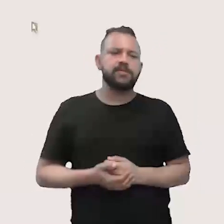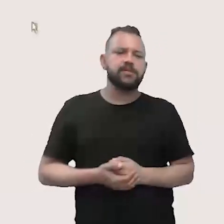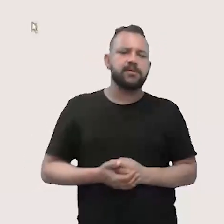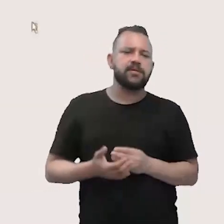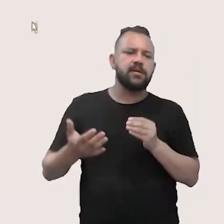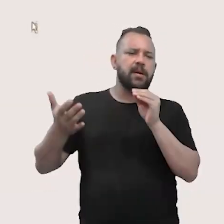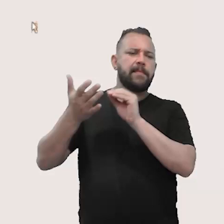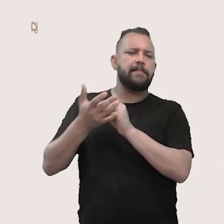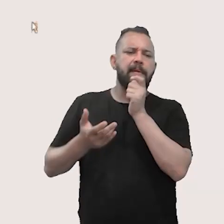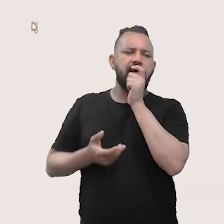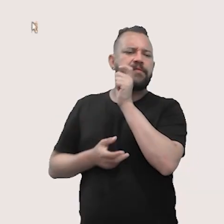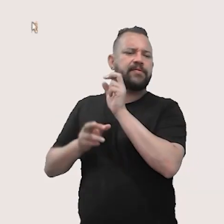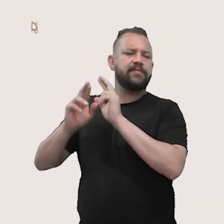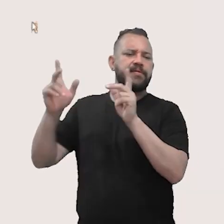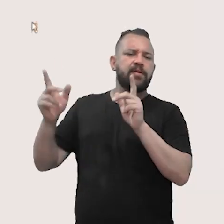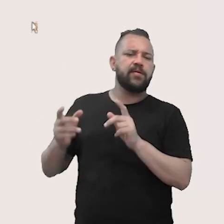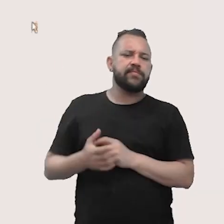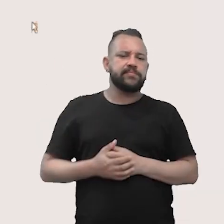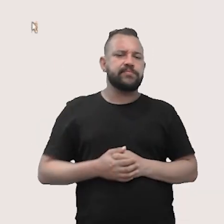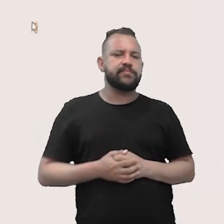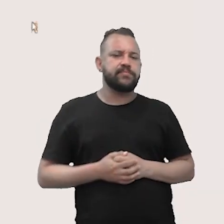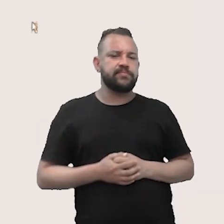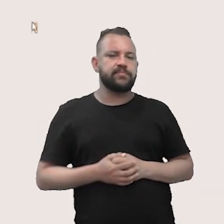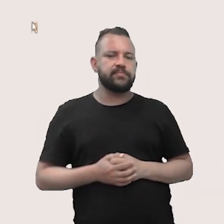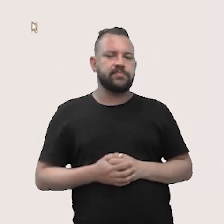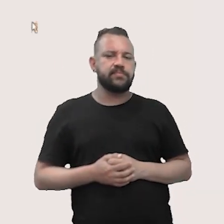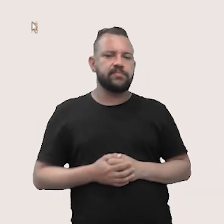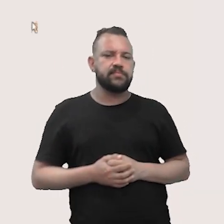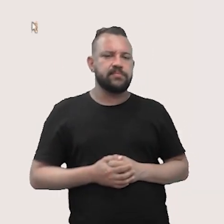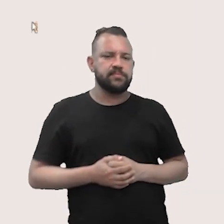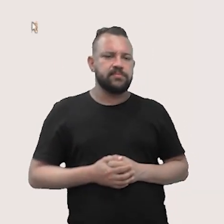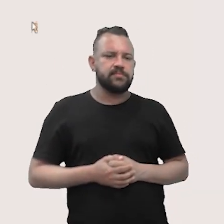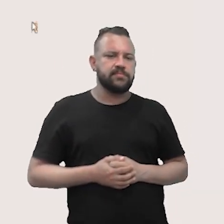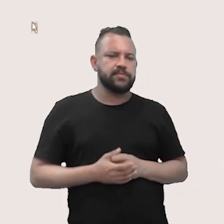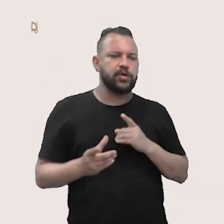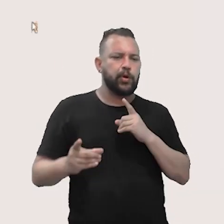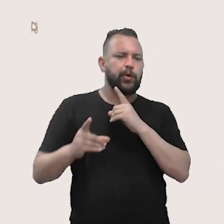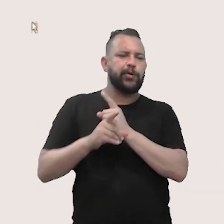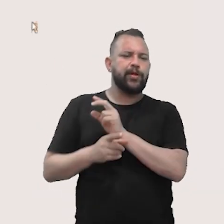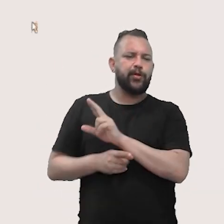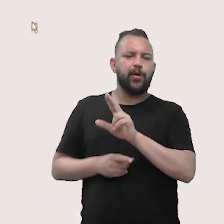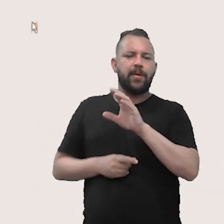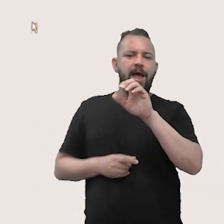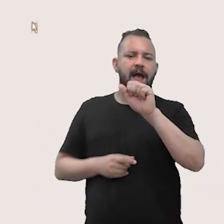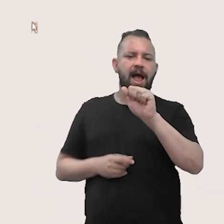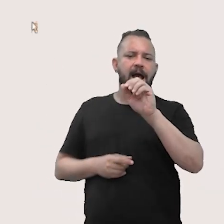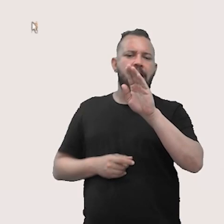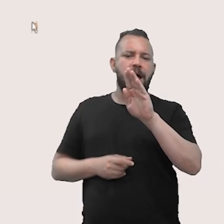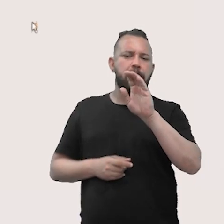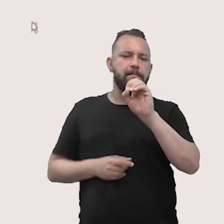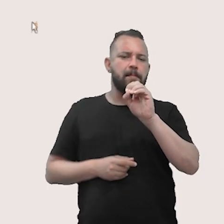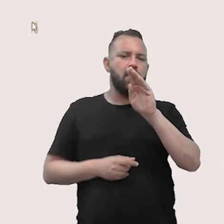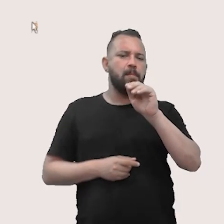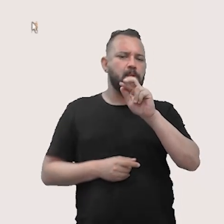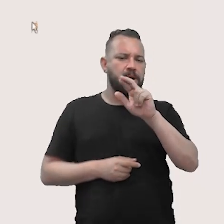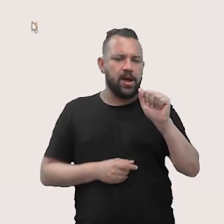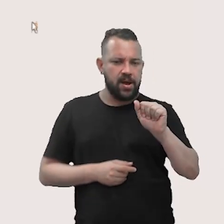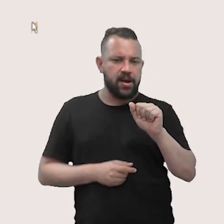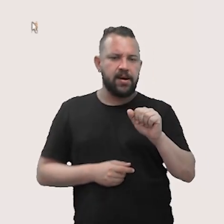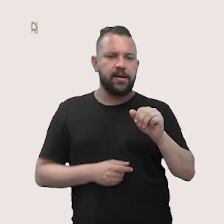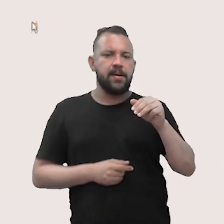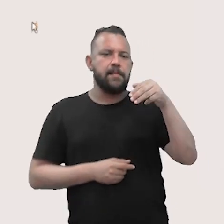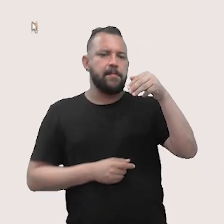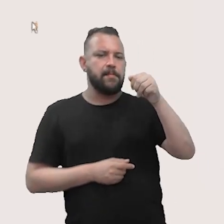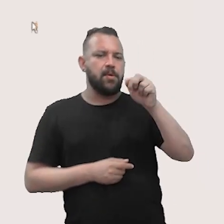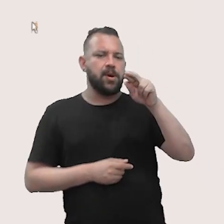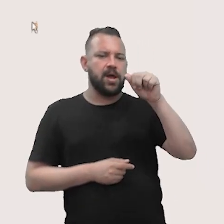aí, diferentes palavras para os mesmos conceitos. Então é muito comum a gente encontrar aí abóbora, jerimum,